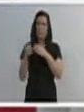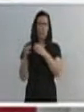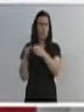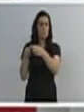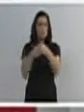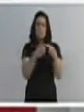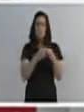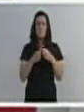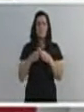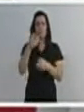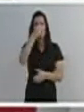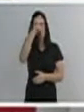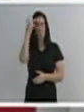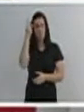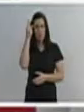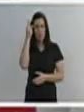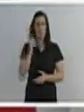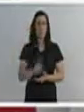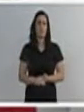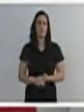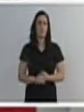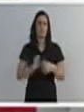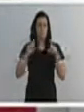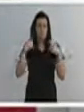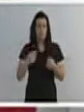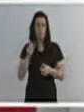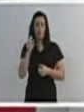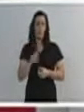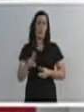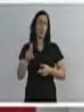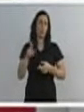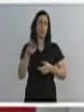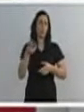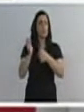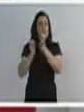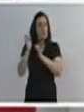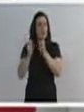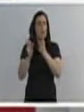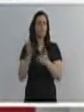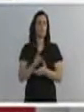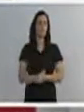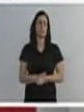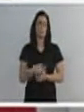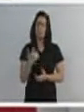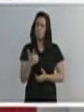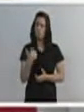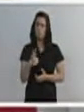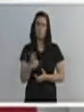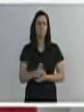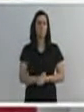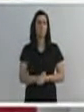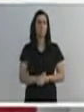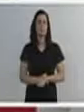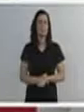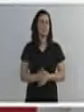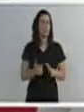construir a verdade real, e não a verdade que a gente vê nas redes sociais, ou da verdade da imprensa, que muitas vezes a